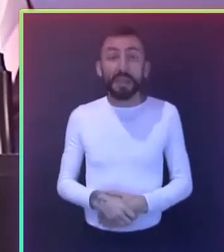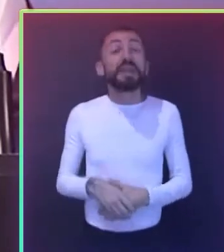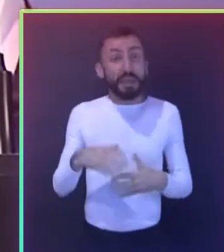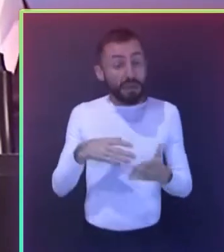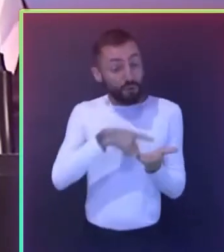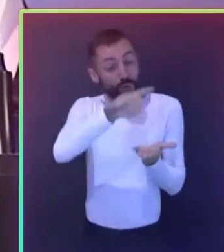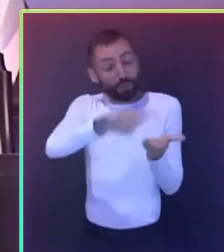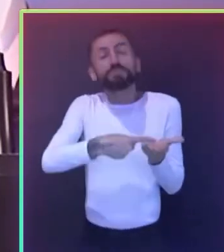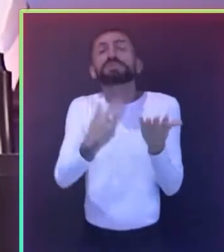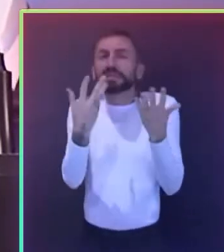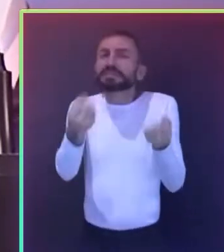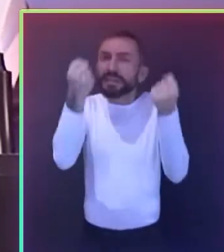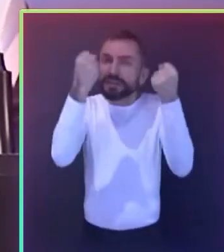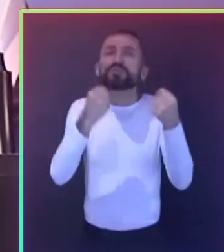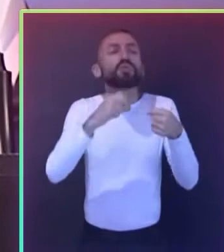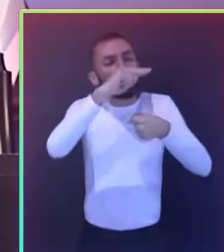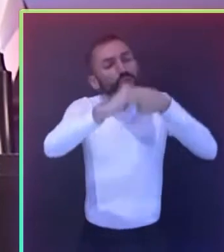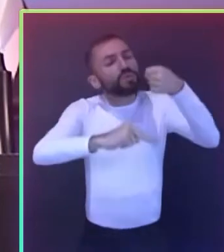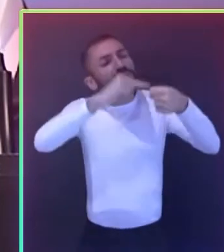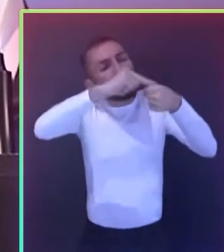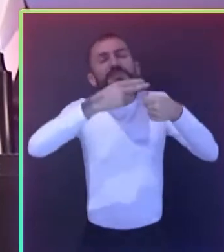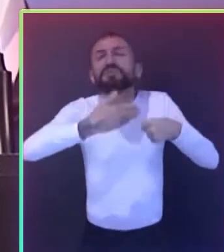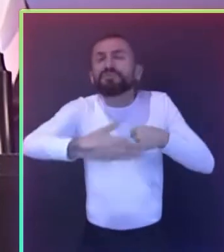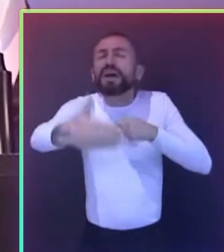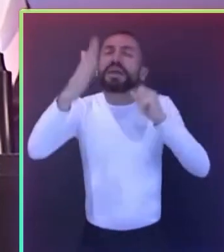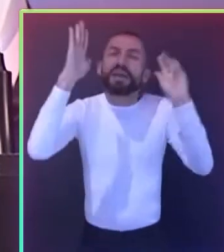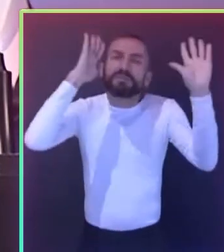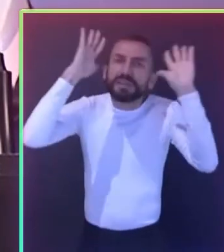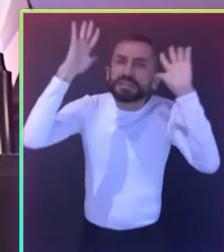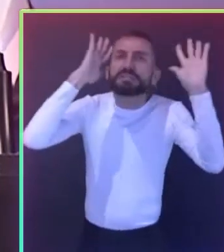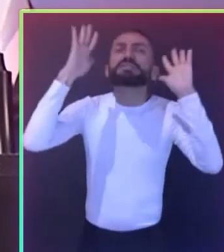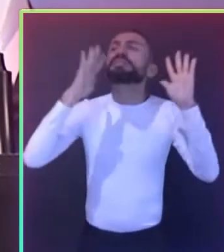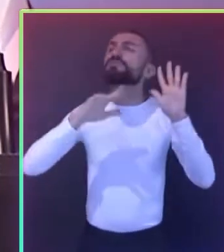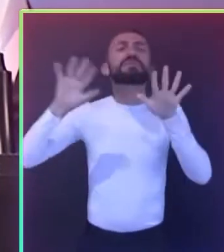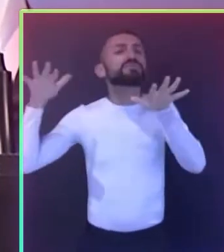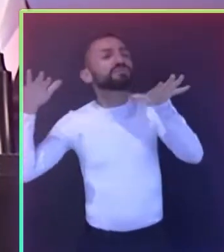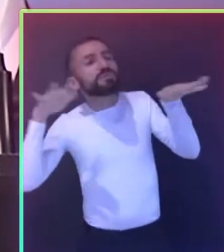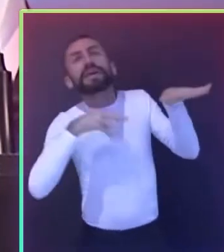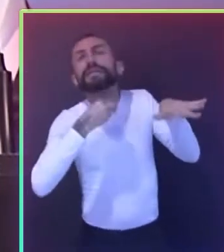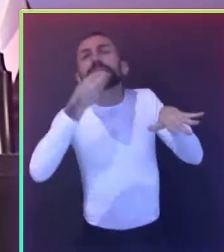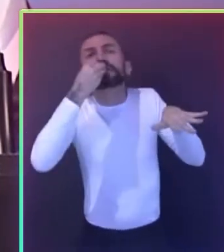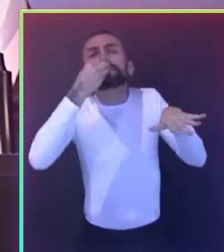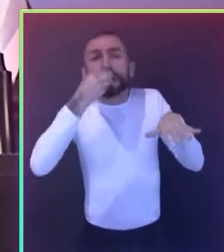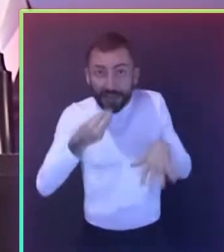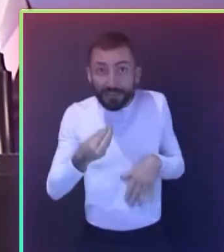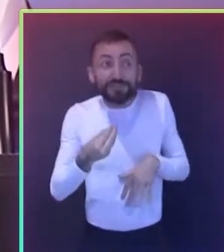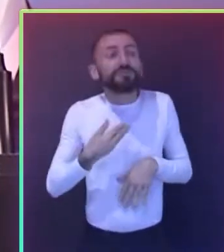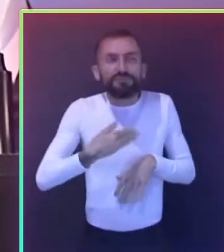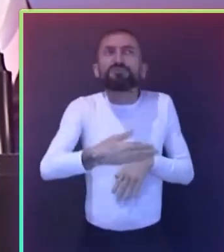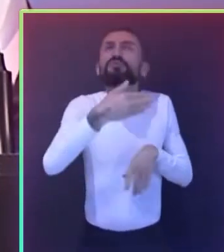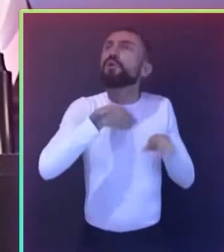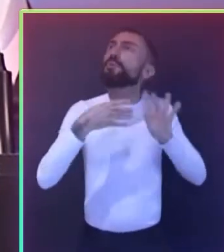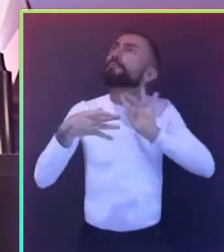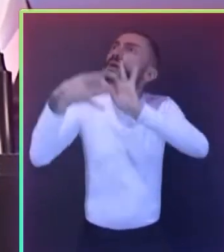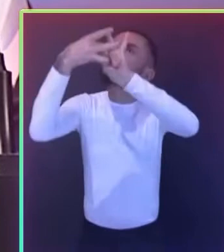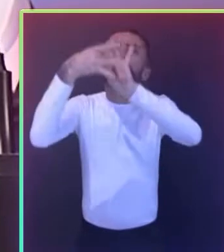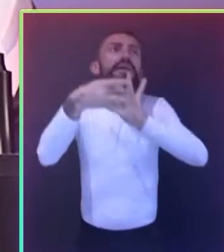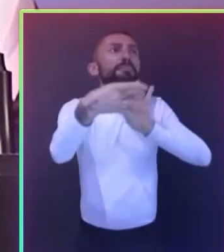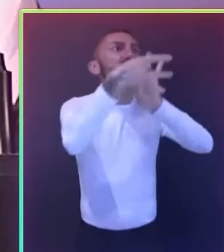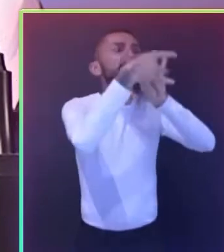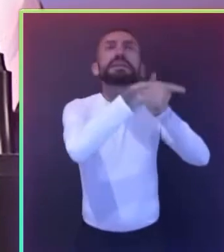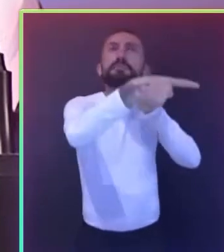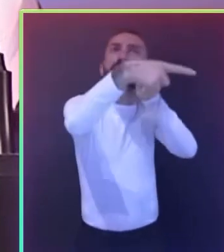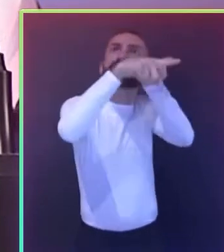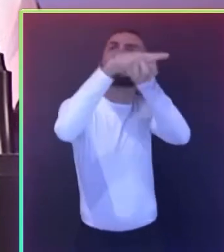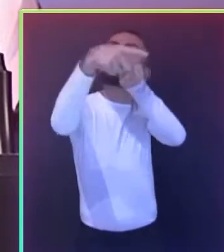da instituição reflexiva transparente aberta o mundo que a cerca e grandes parcerias de grandes políticas